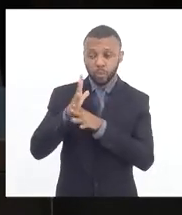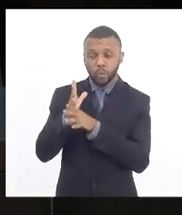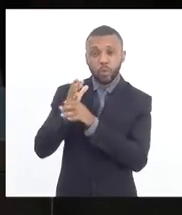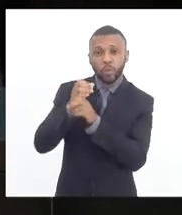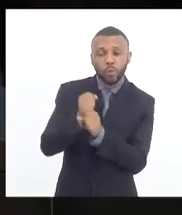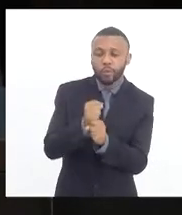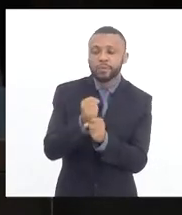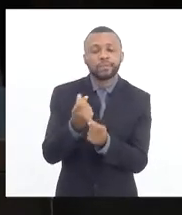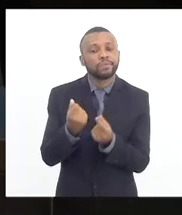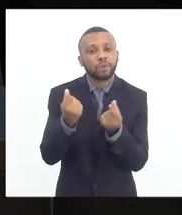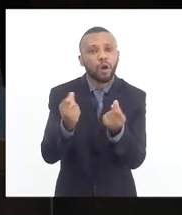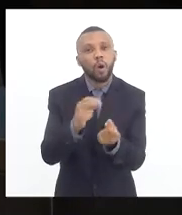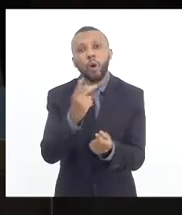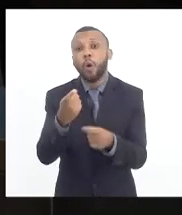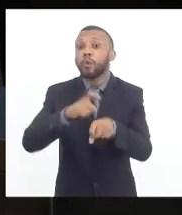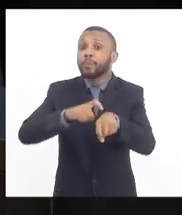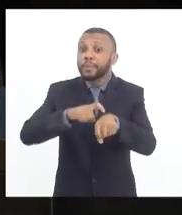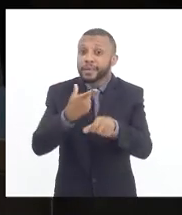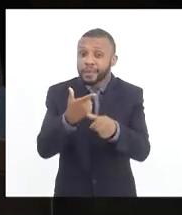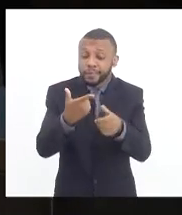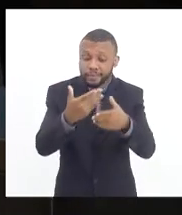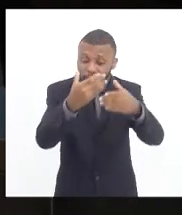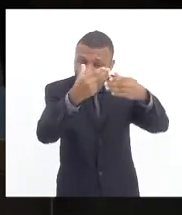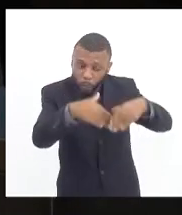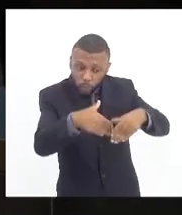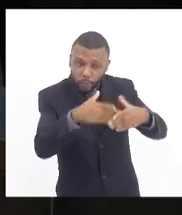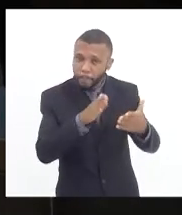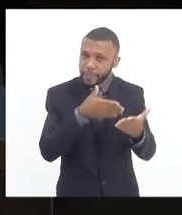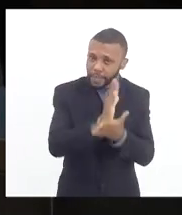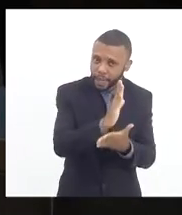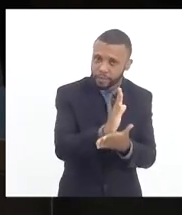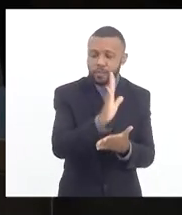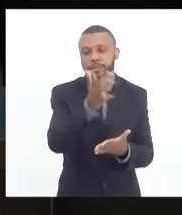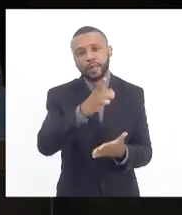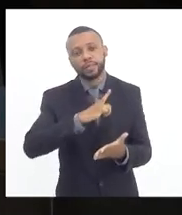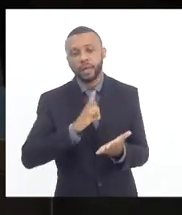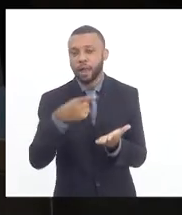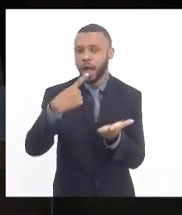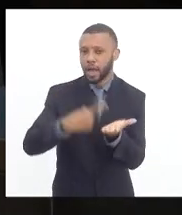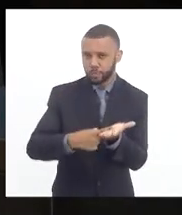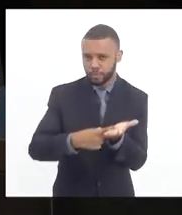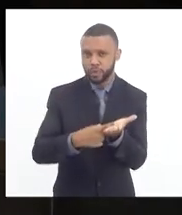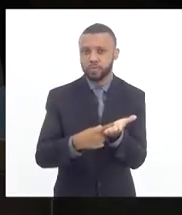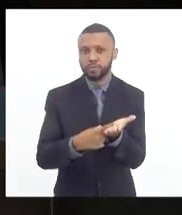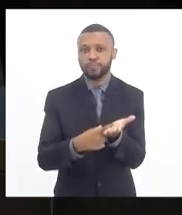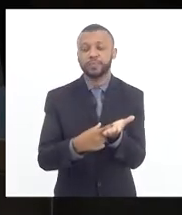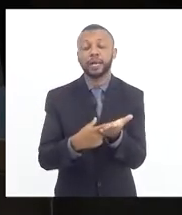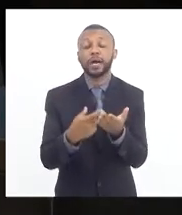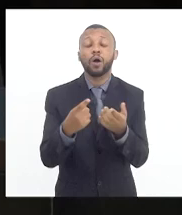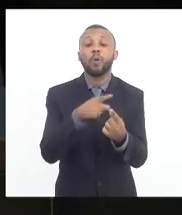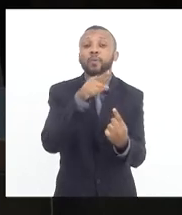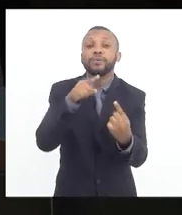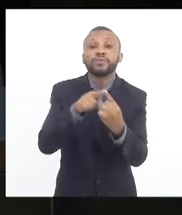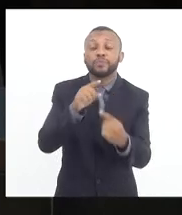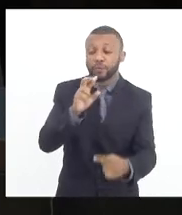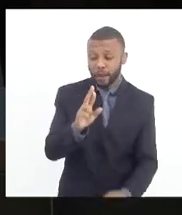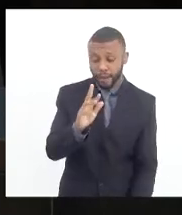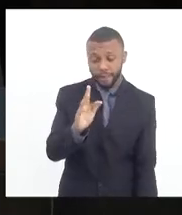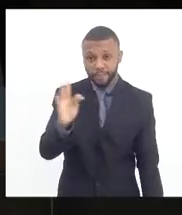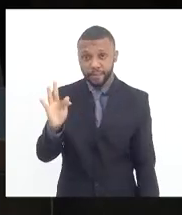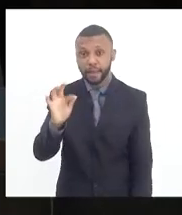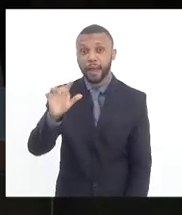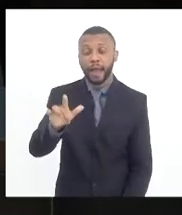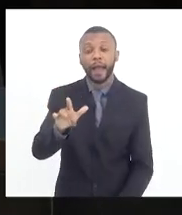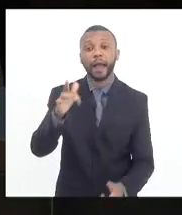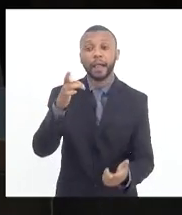qual eles aderiram Como fizeram concurso público o que se quer com regime de recuperação fiscal é que estavas saia da crise o estado não